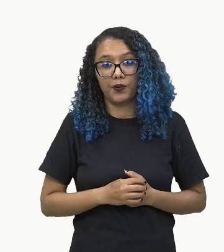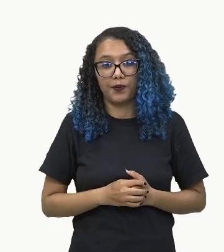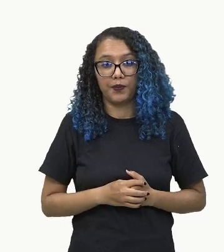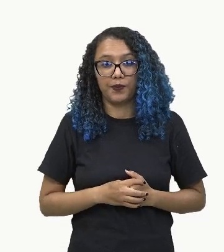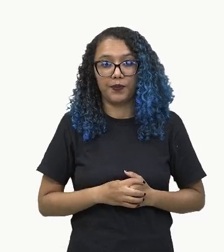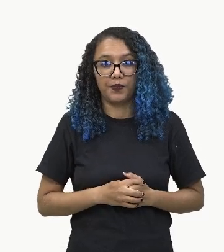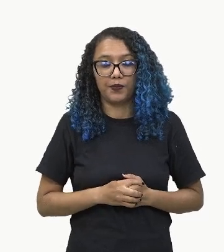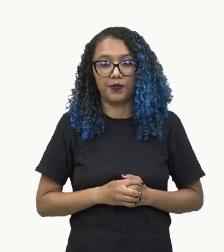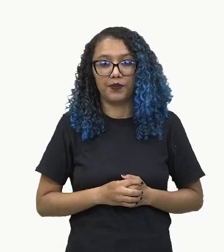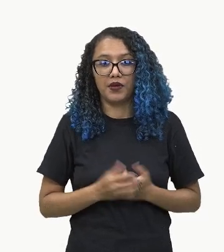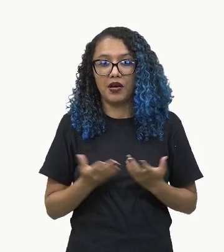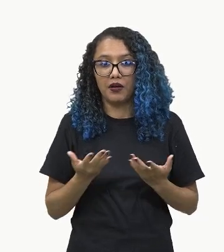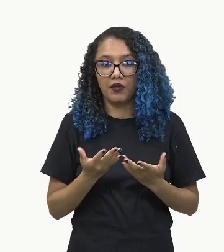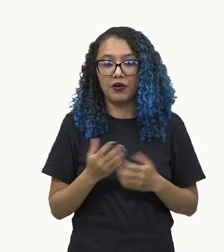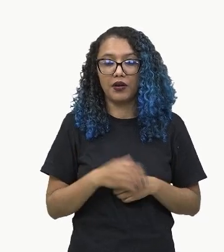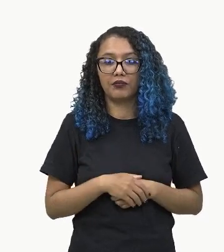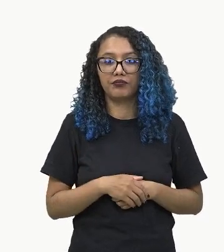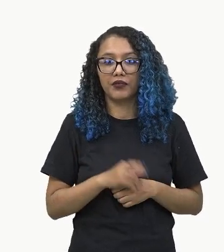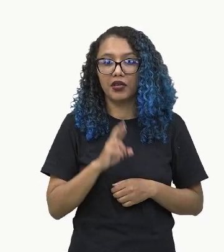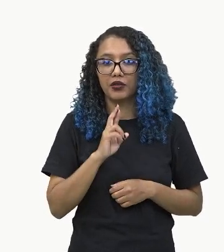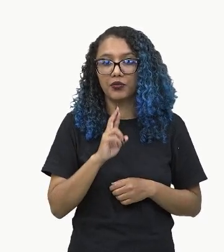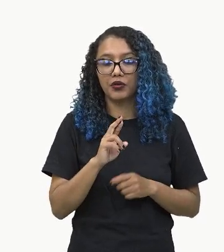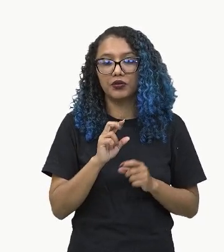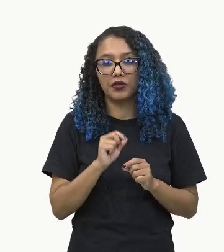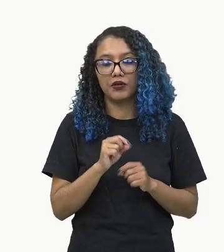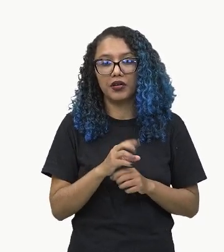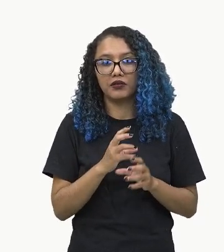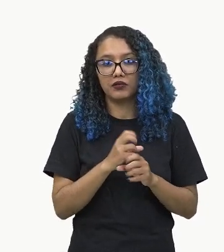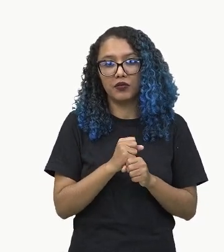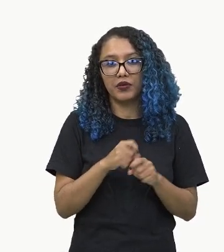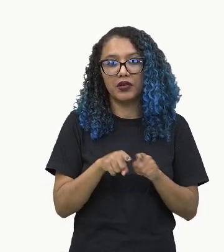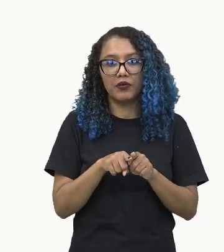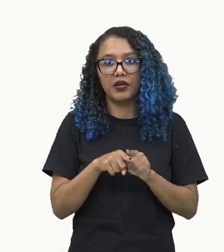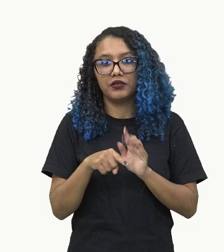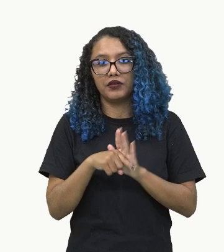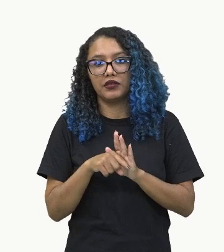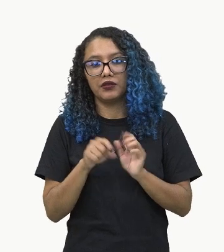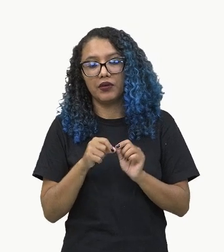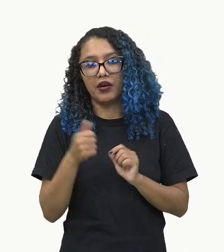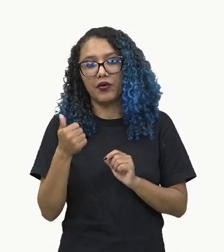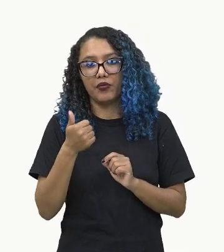da soma pela diferença é o quê? Meu primeiro termo